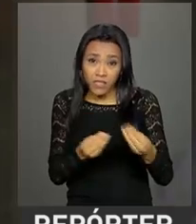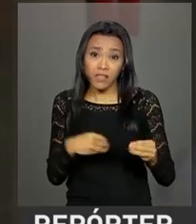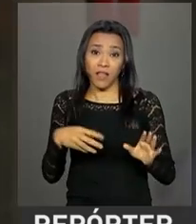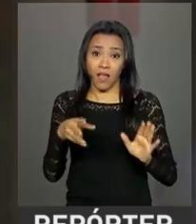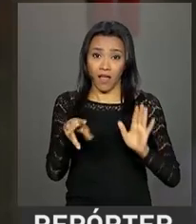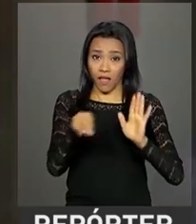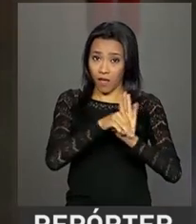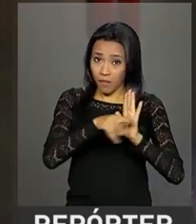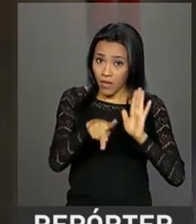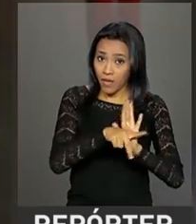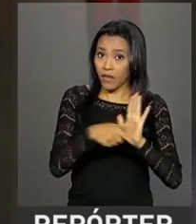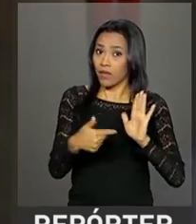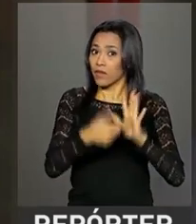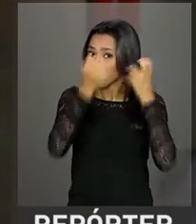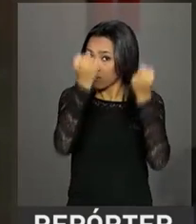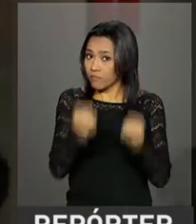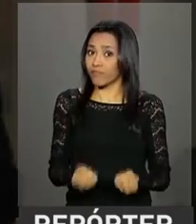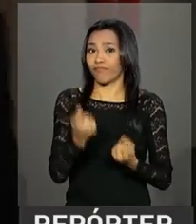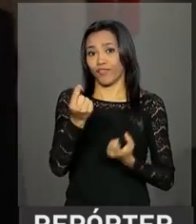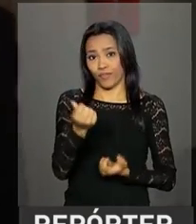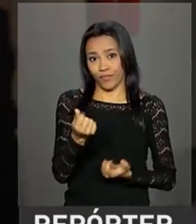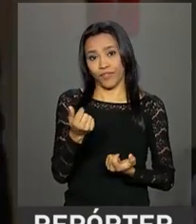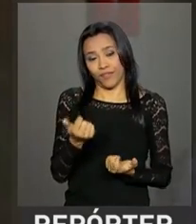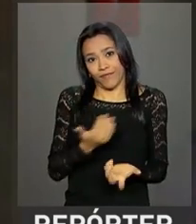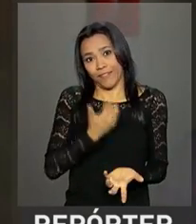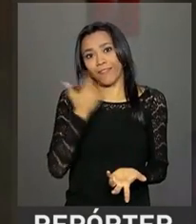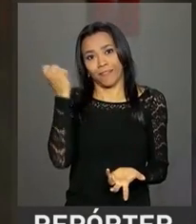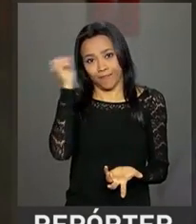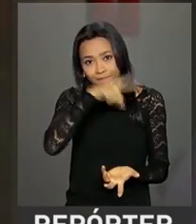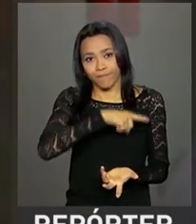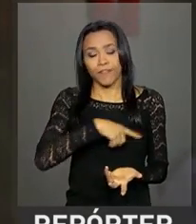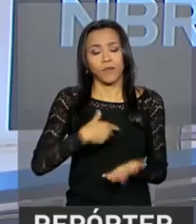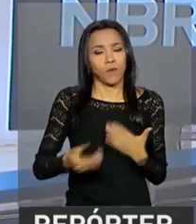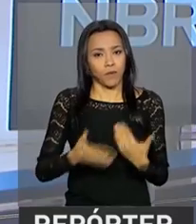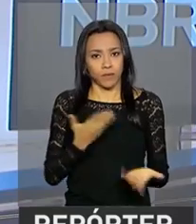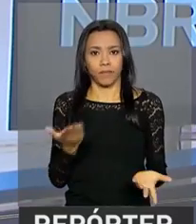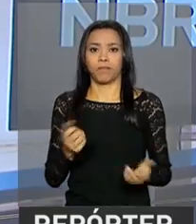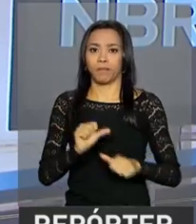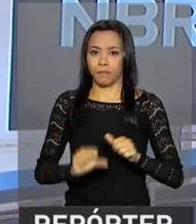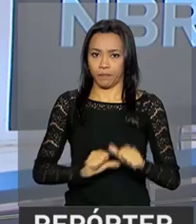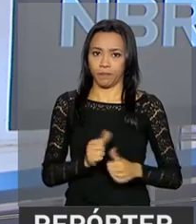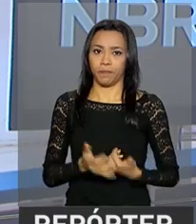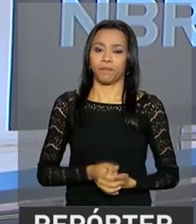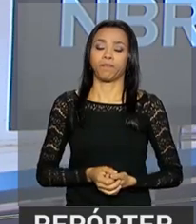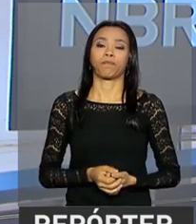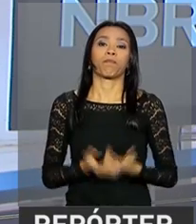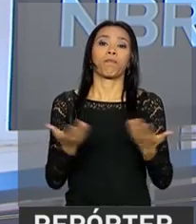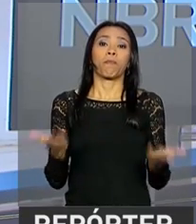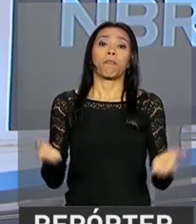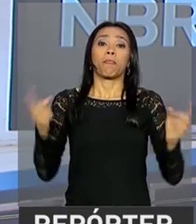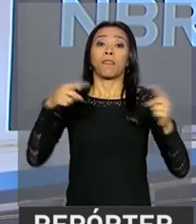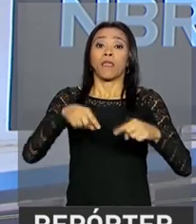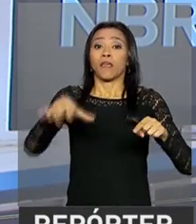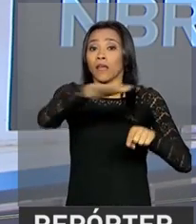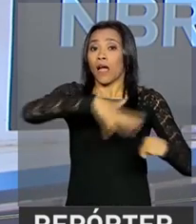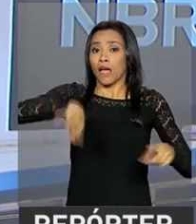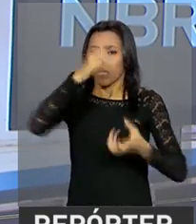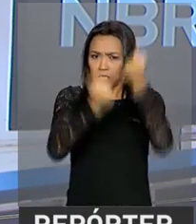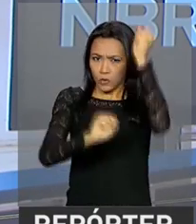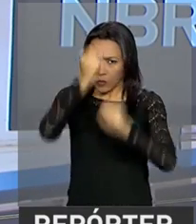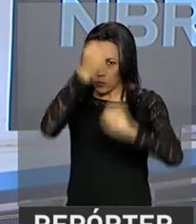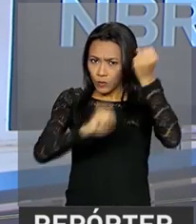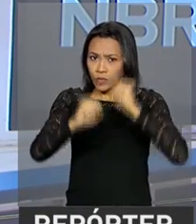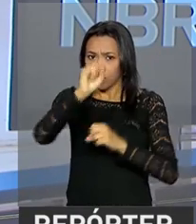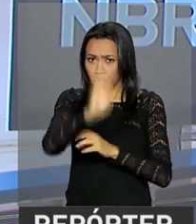vai ter um custo financeiro para a Previdência. Não tem jeito, qualquer que seja a mudança. A produção da indústria brasileira cresceu